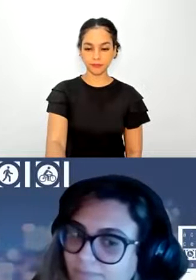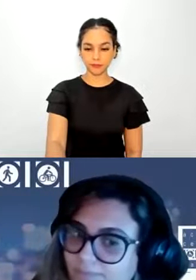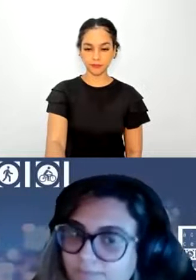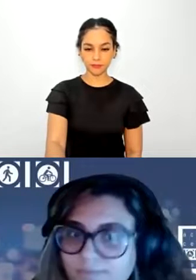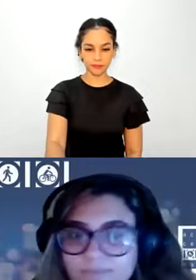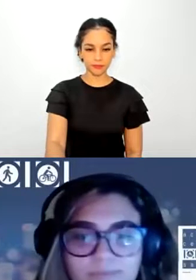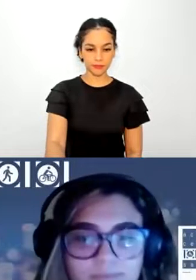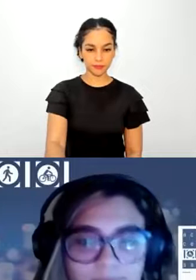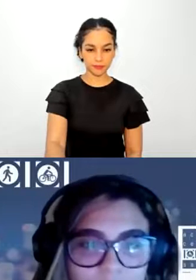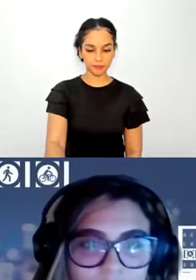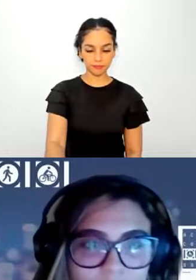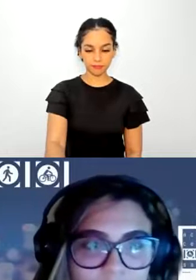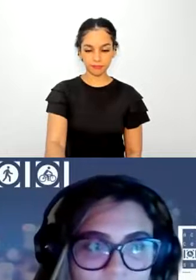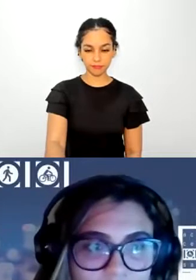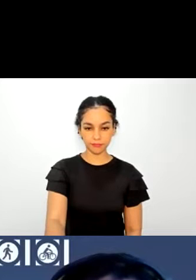Muito obrigado.